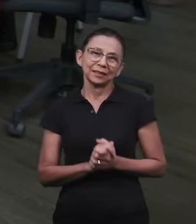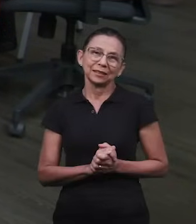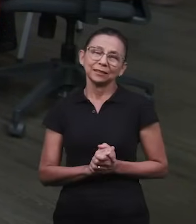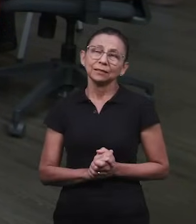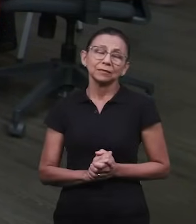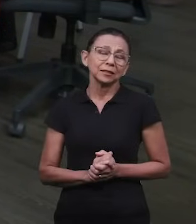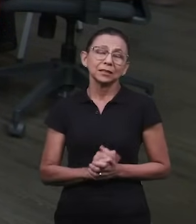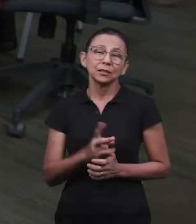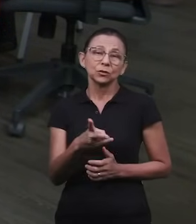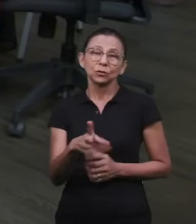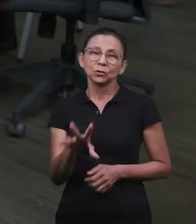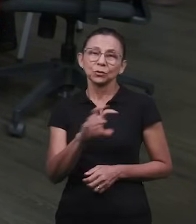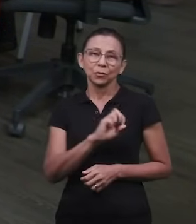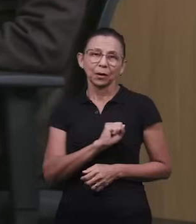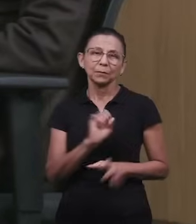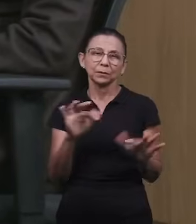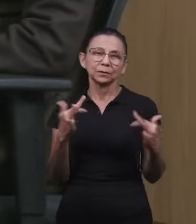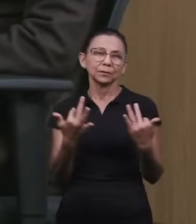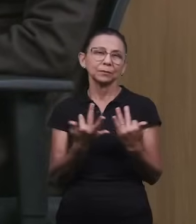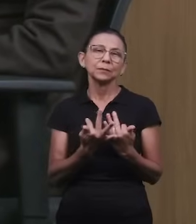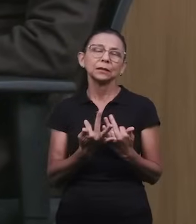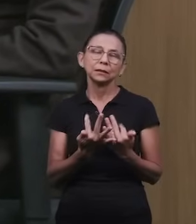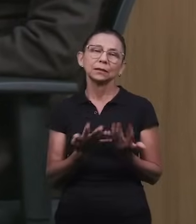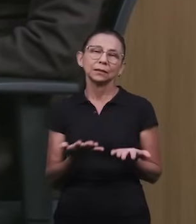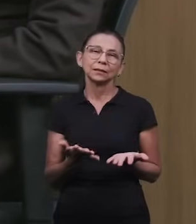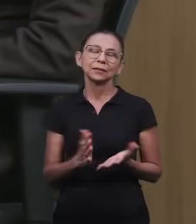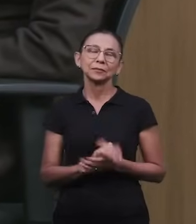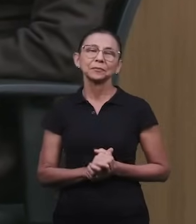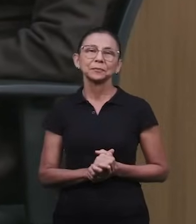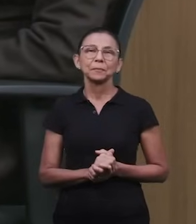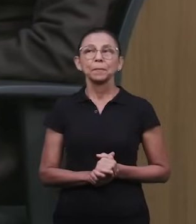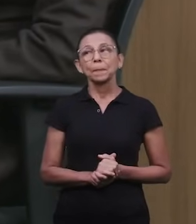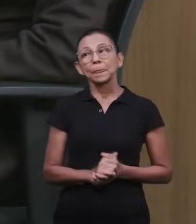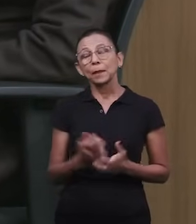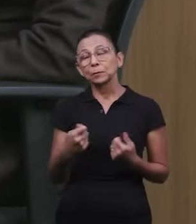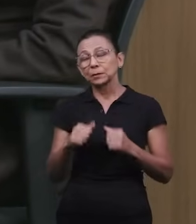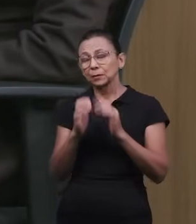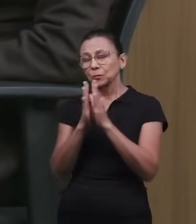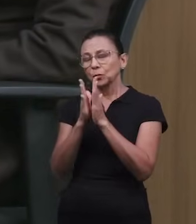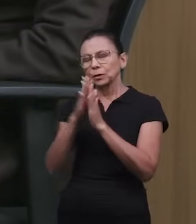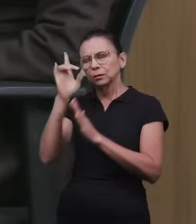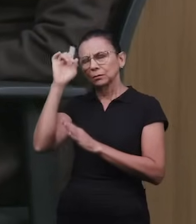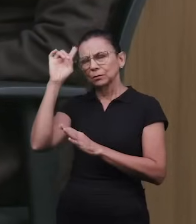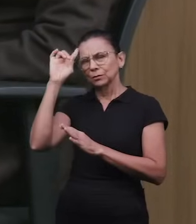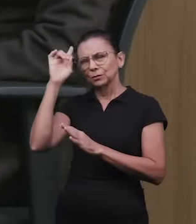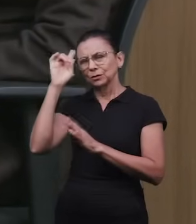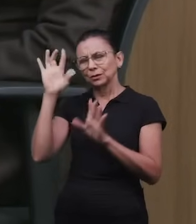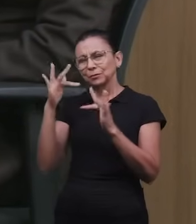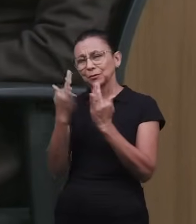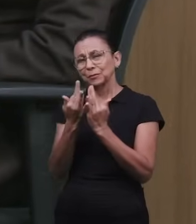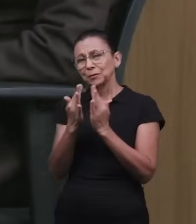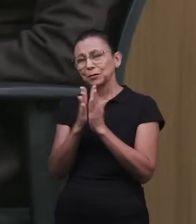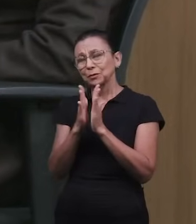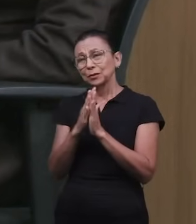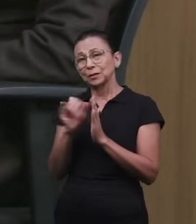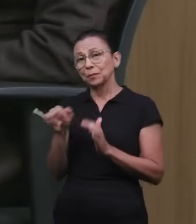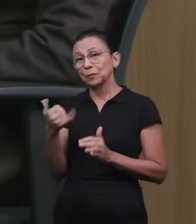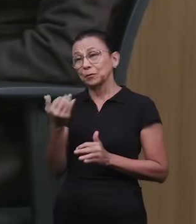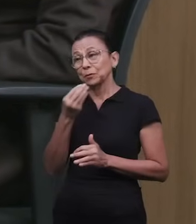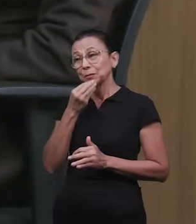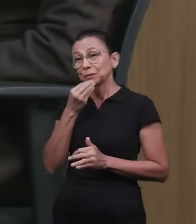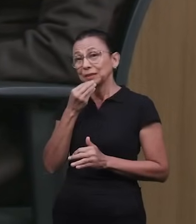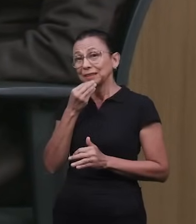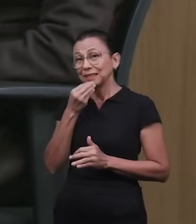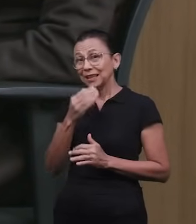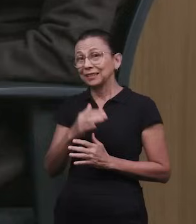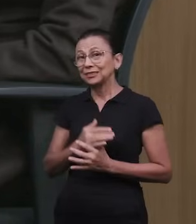exercer o amor, né? Nós amamos nossos familiares, eu vivi isso, né? Muitas vezes o ato da oração ali, orando todos os dias, aproveitando as oportunidades,